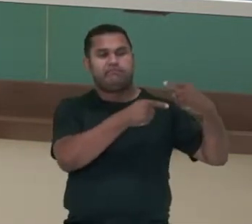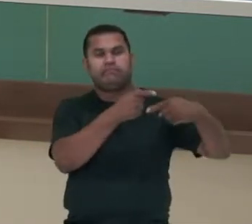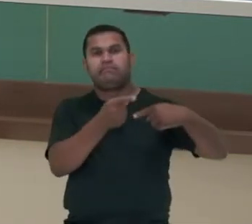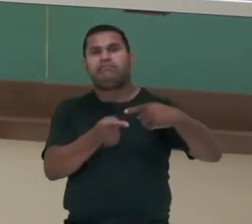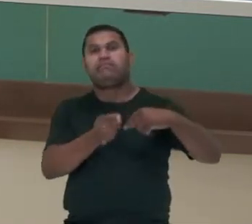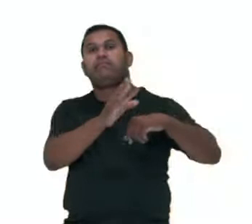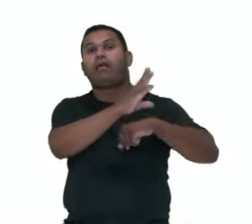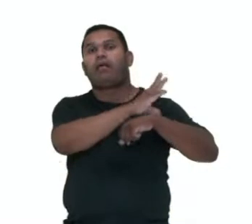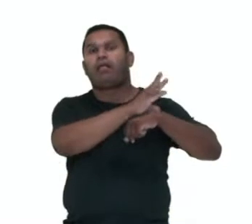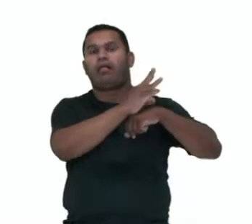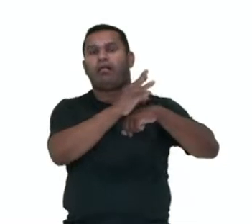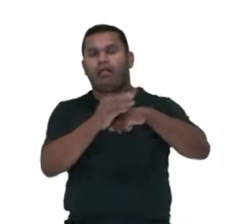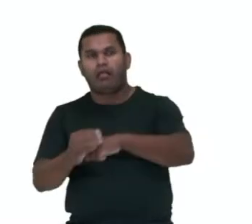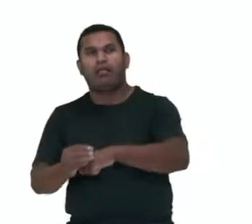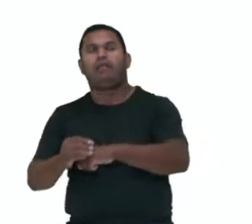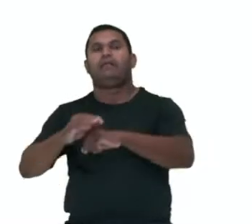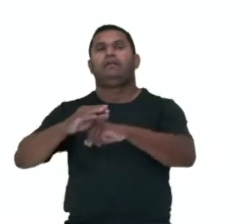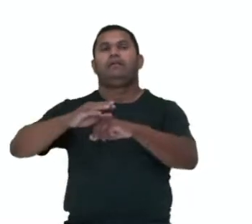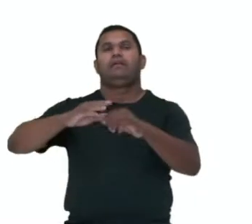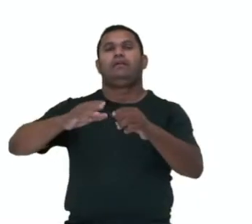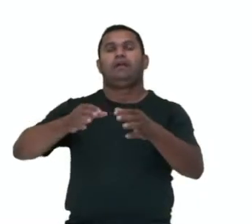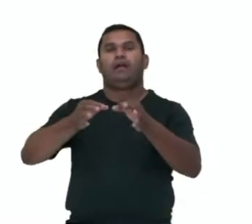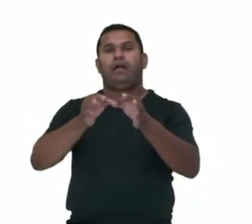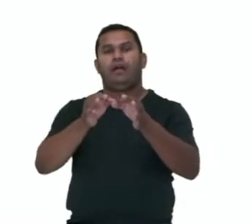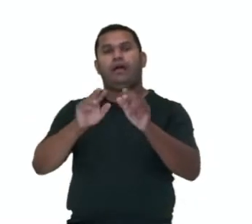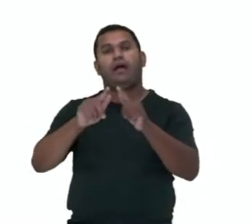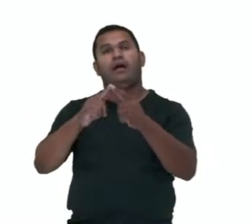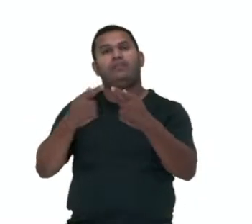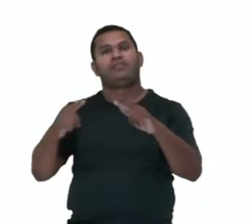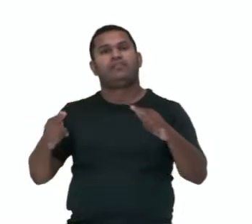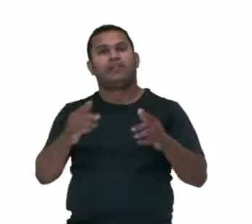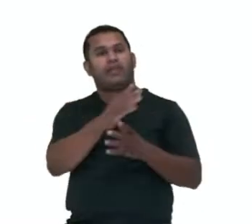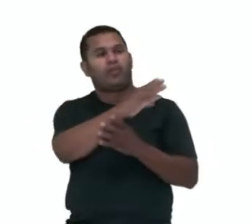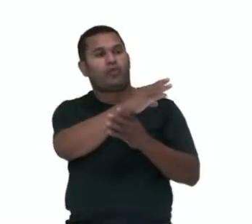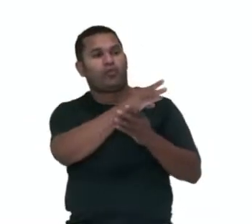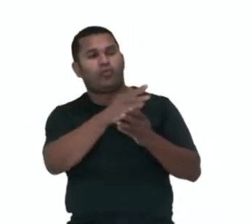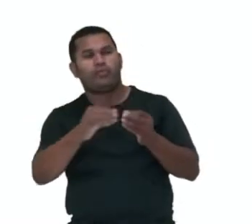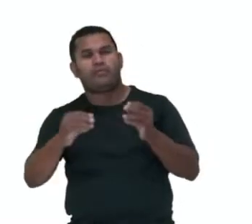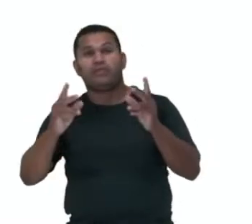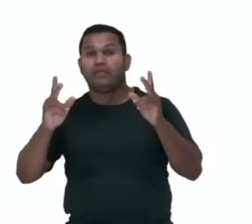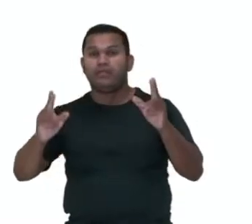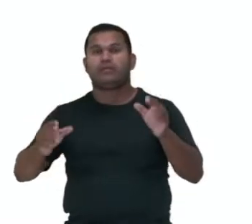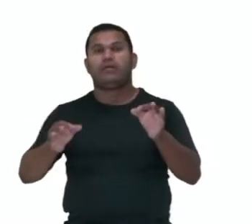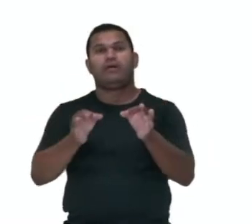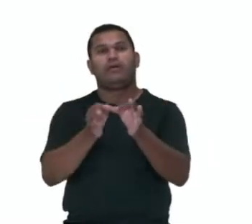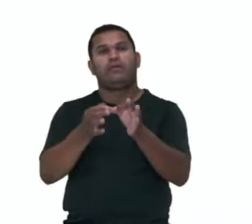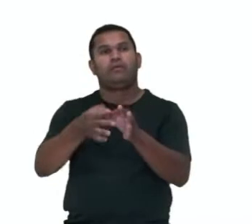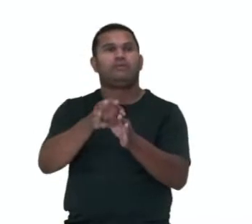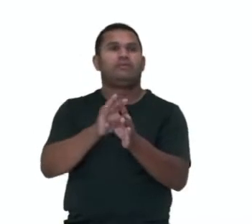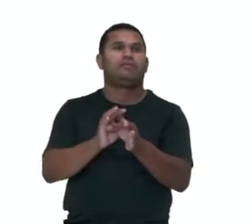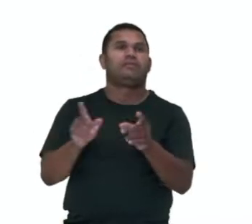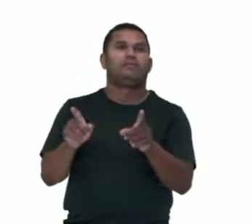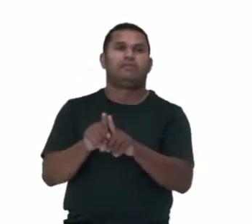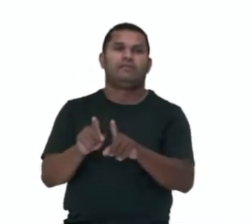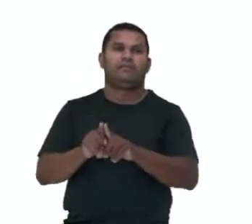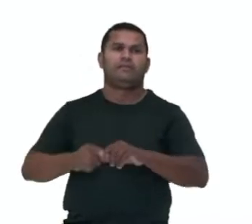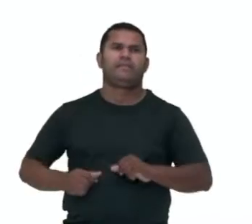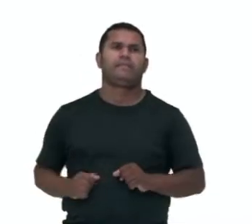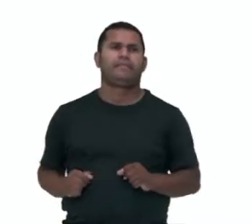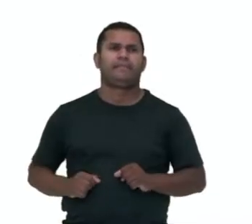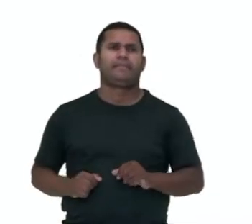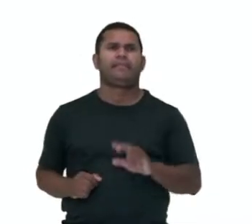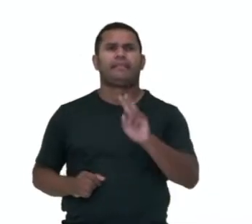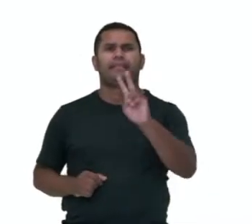ok? A dieta e a exposição a poluentes podem alterar o que a gente chama de fenótipo, tá? Lembra lá